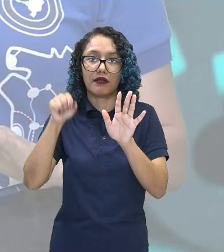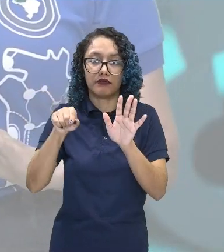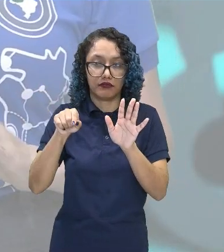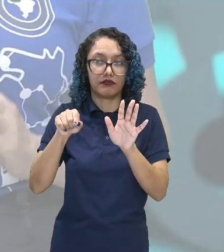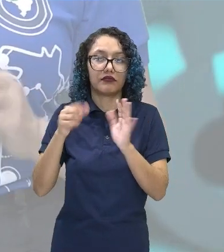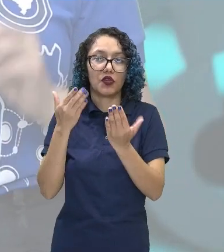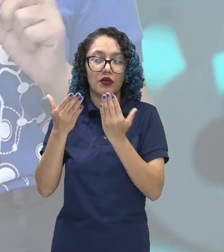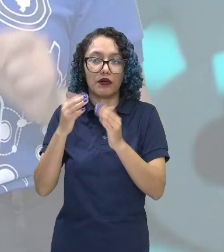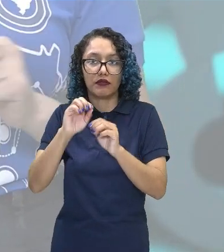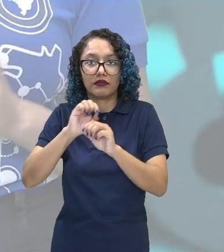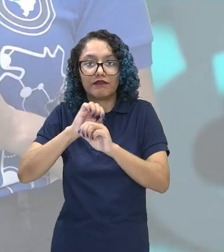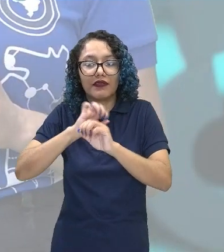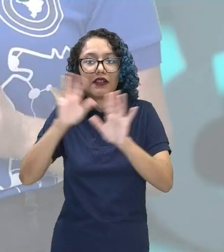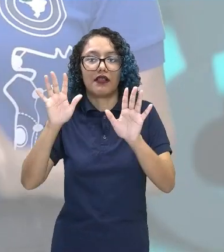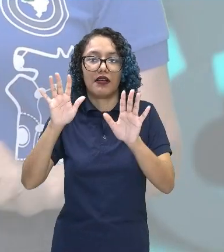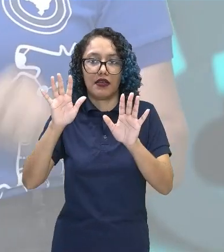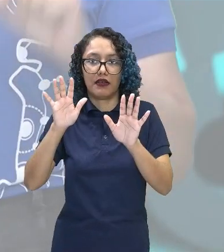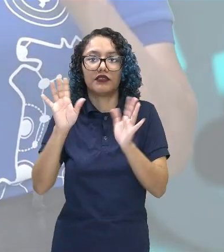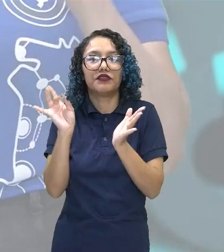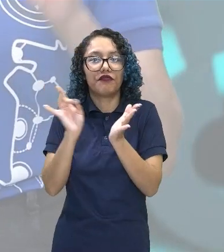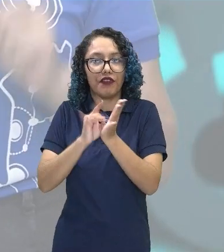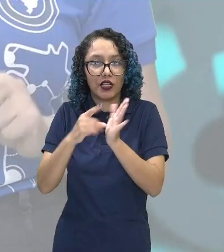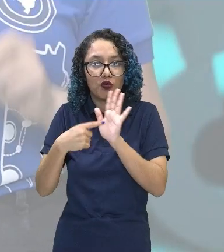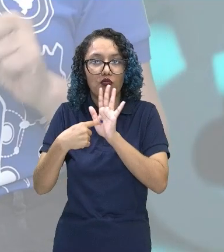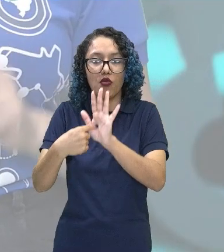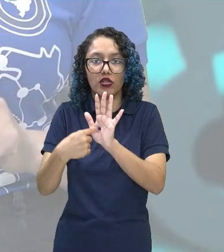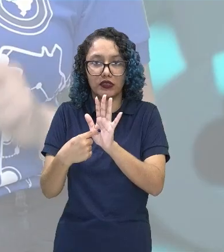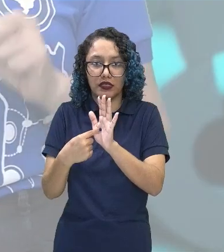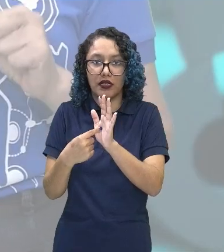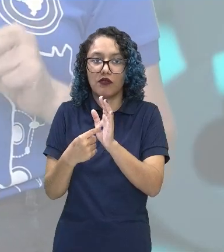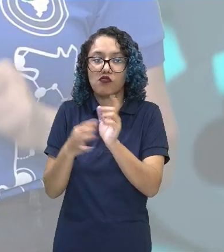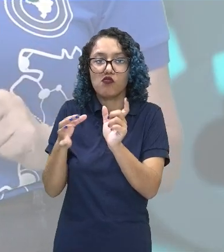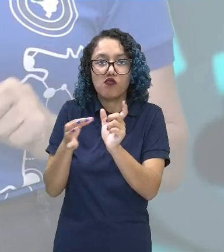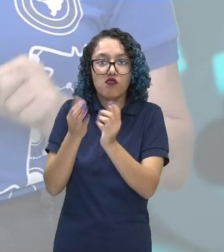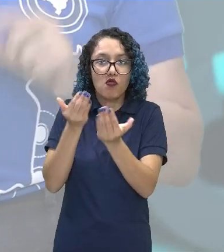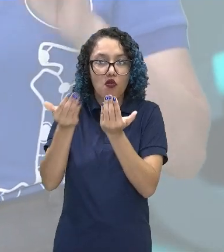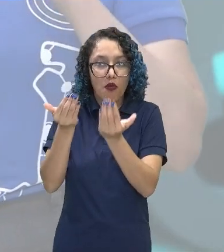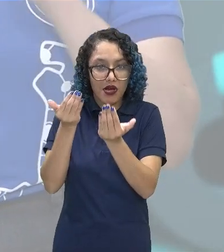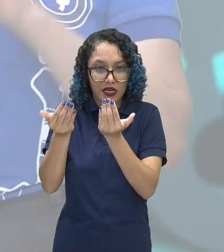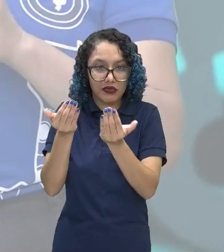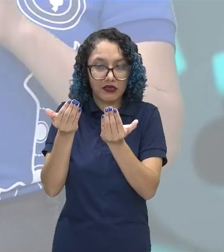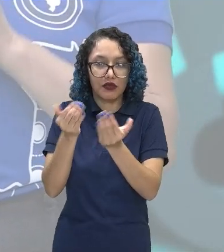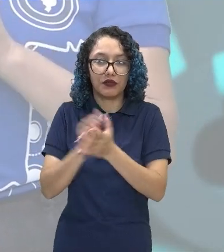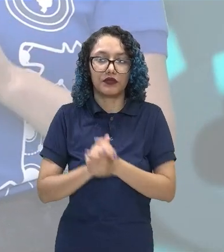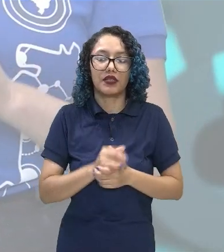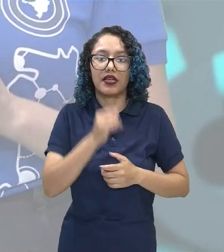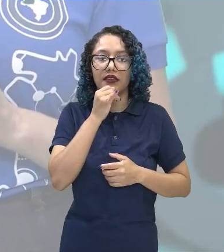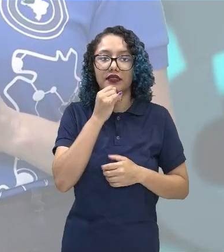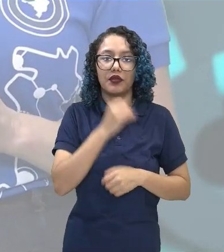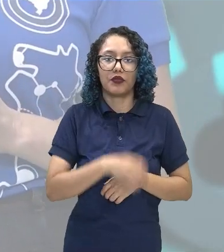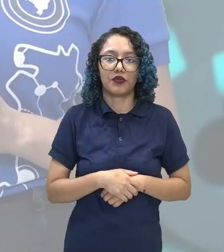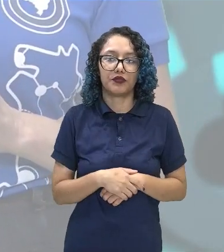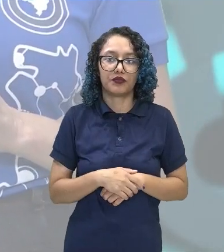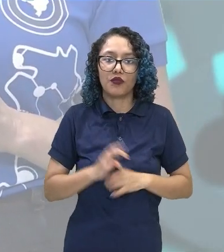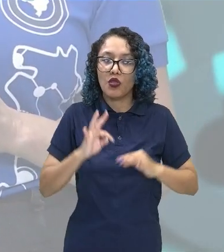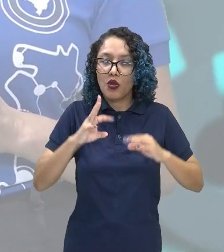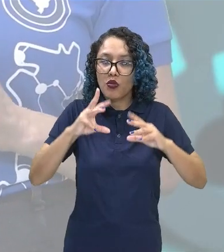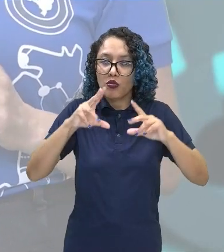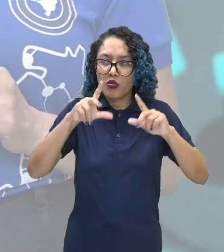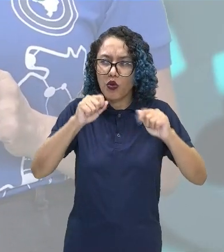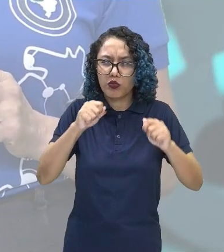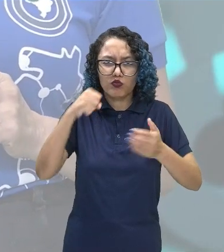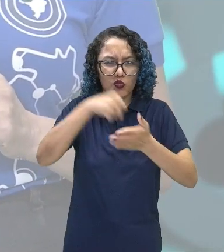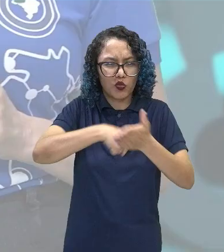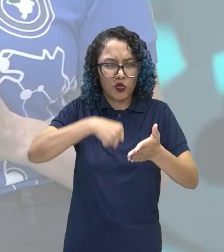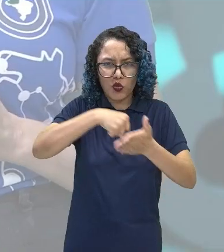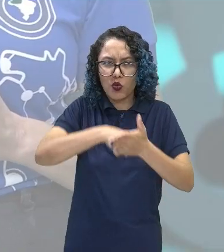linguagem é chamada mesmo de comparação, né? Então, todo mundo combate feito um toureiro.